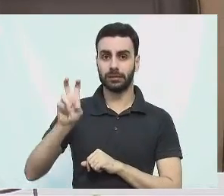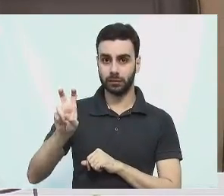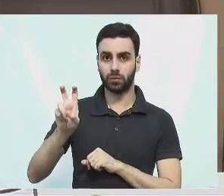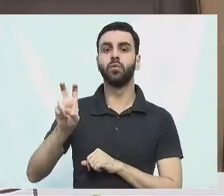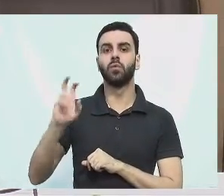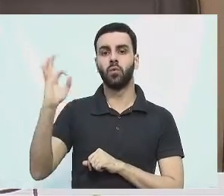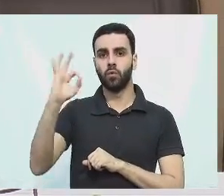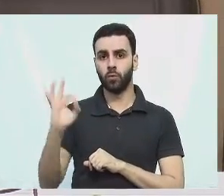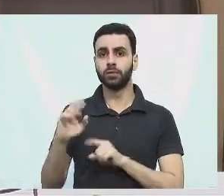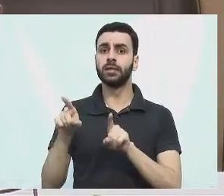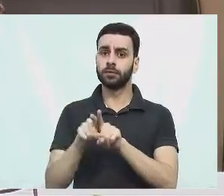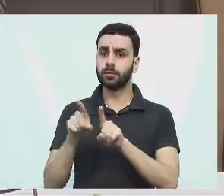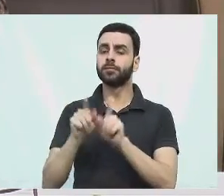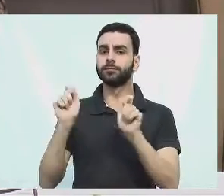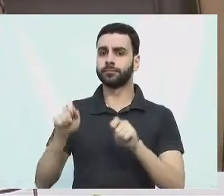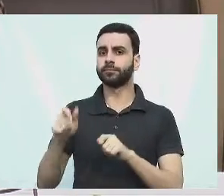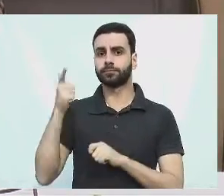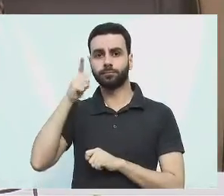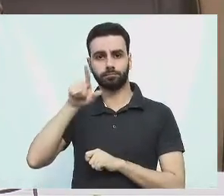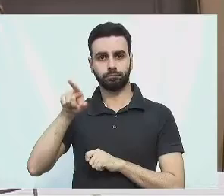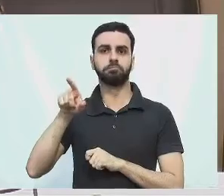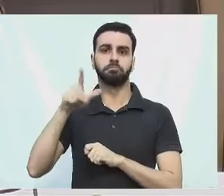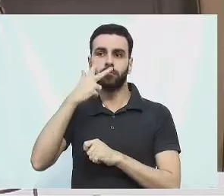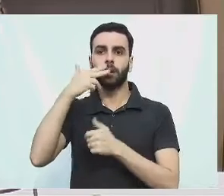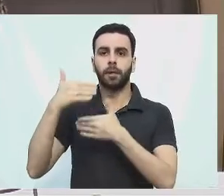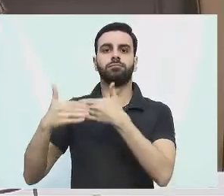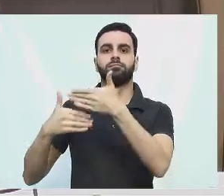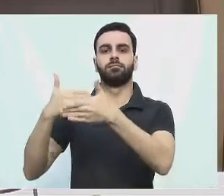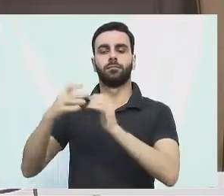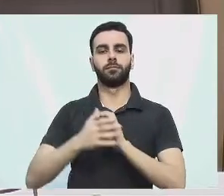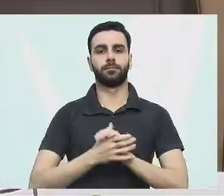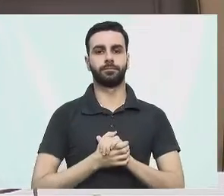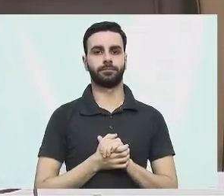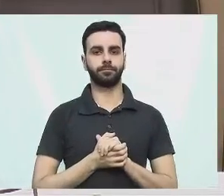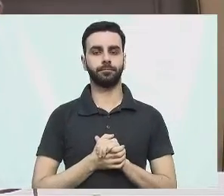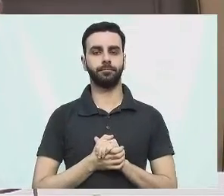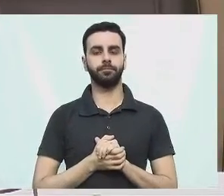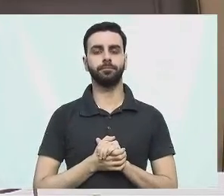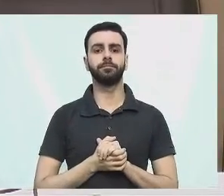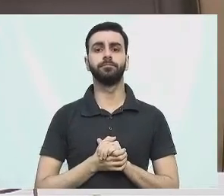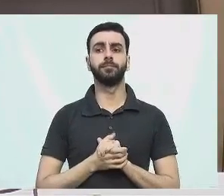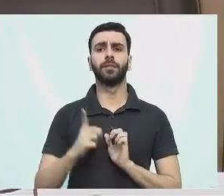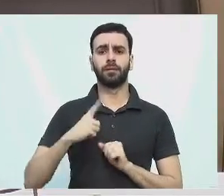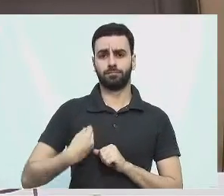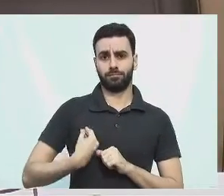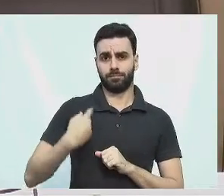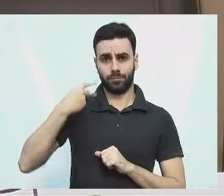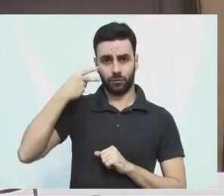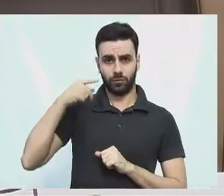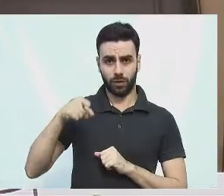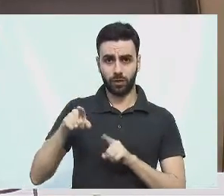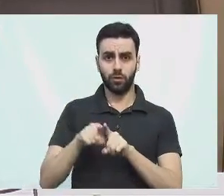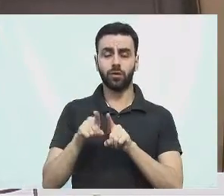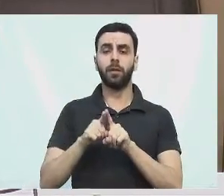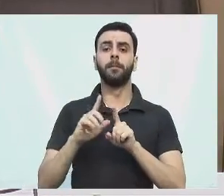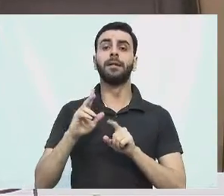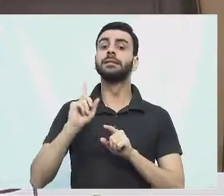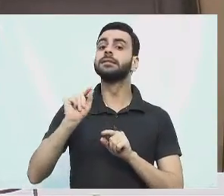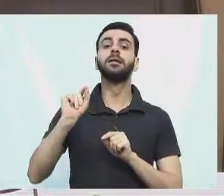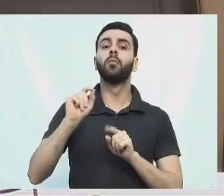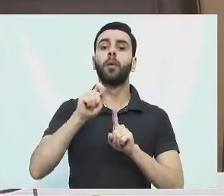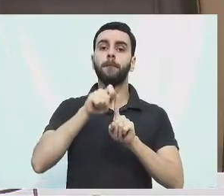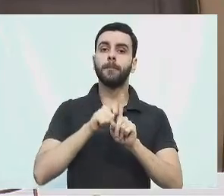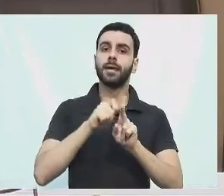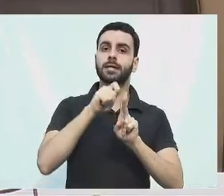3,25%, tem atendido e sanado, entre aspas, o IPREV. Para os vereadores que aqui estão, todo mês